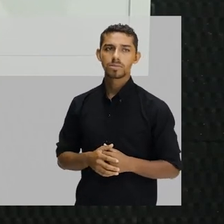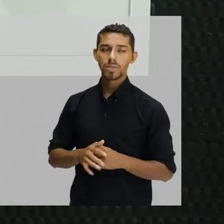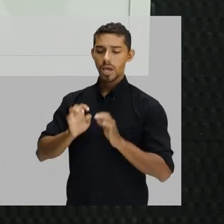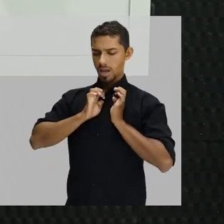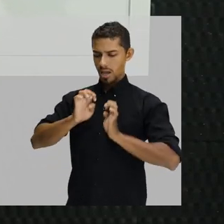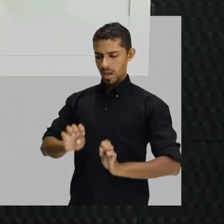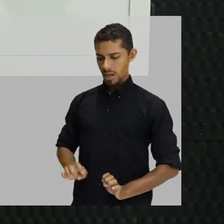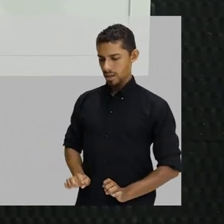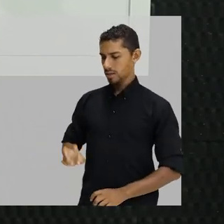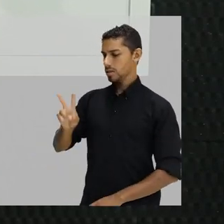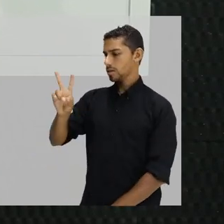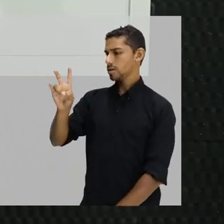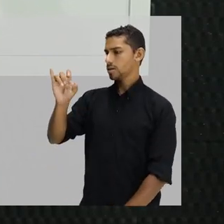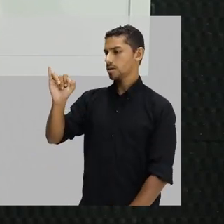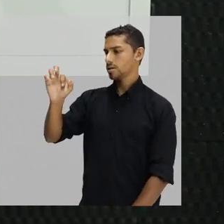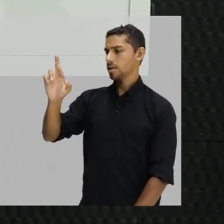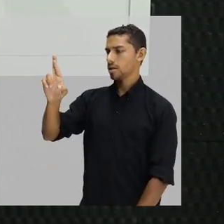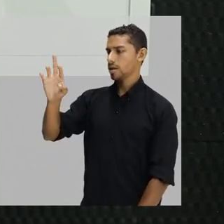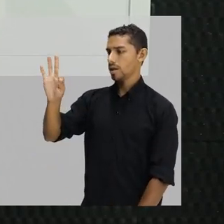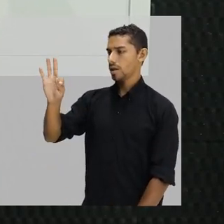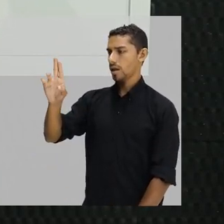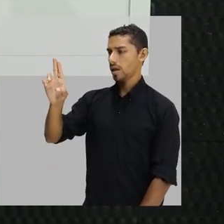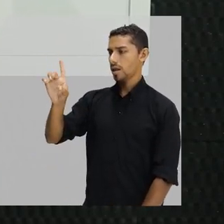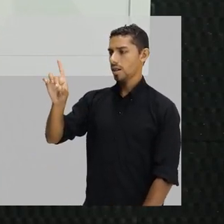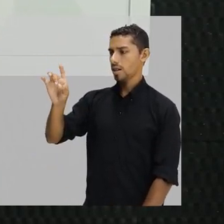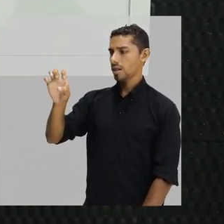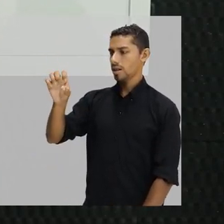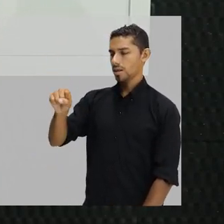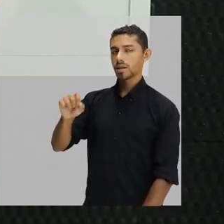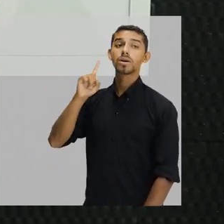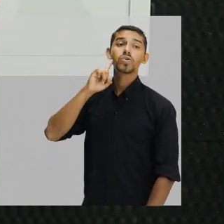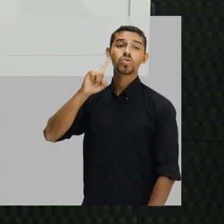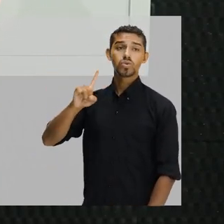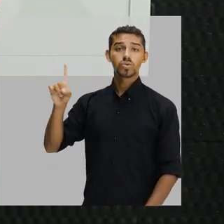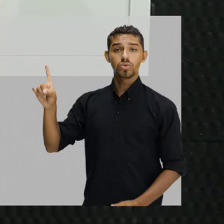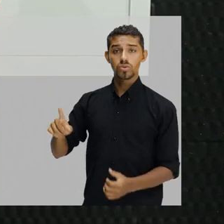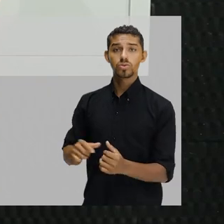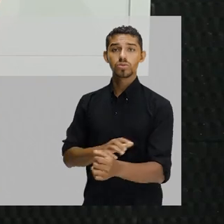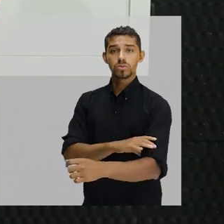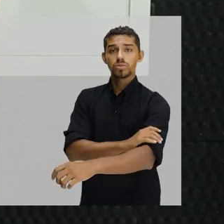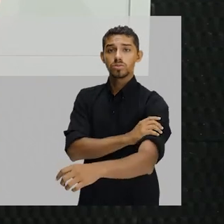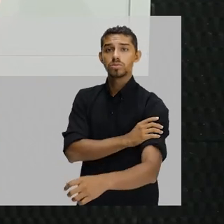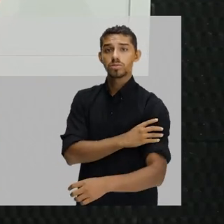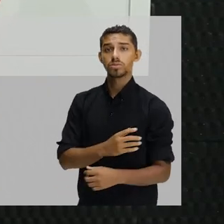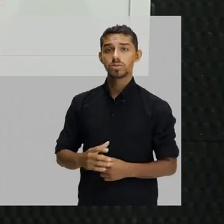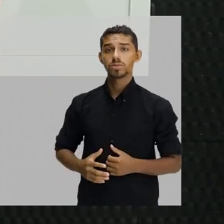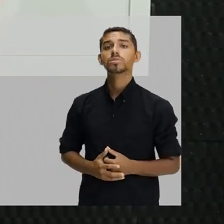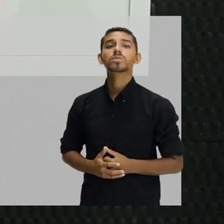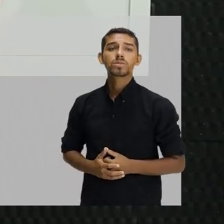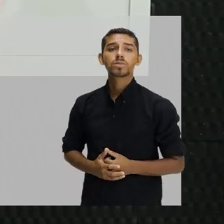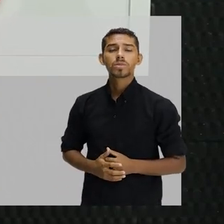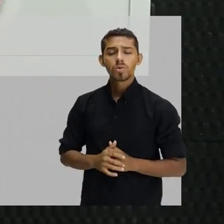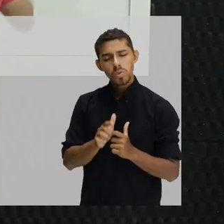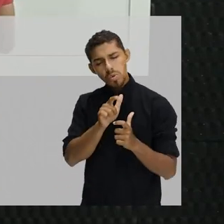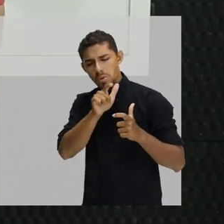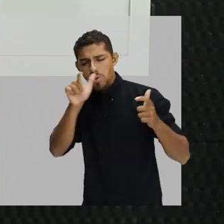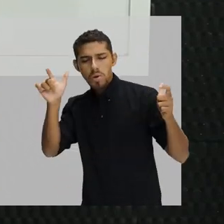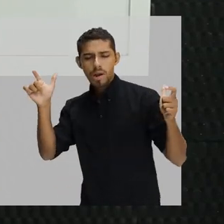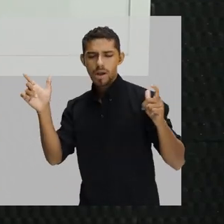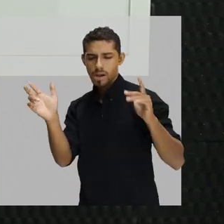das virtudes. Tá? A ética das virtudes, tendo como seu